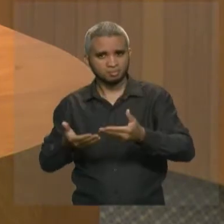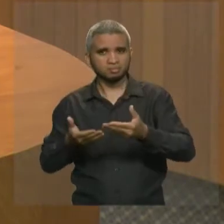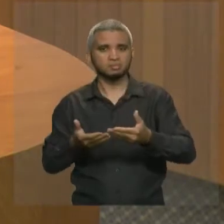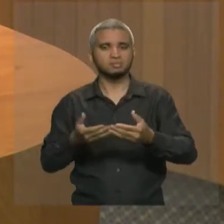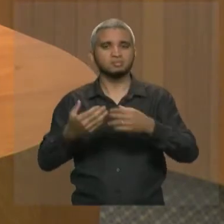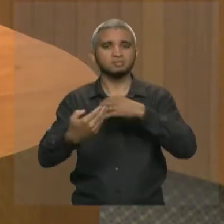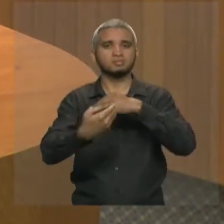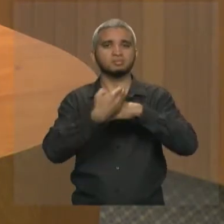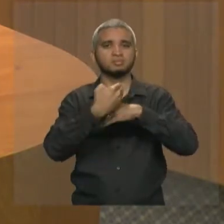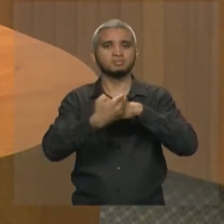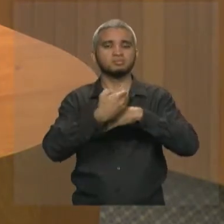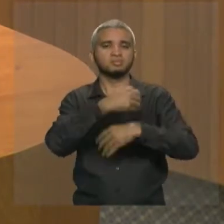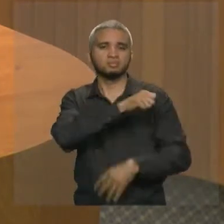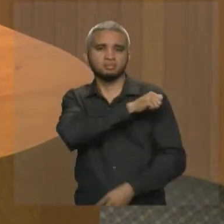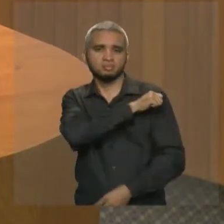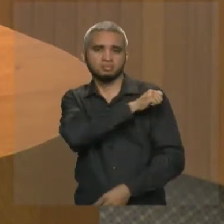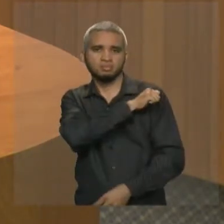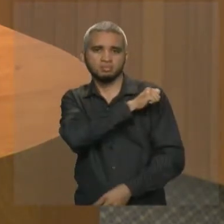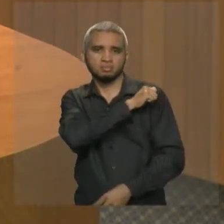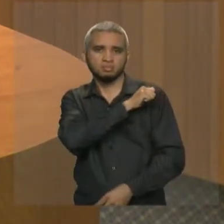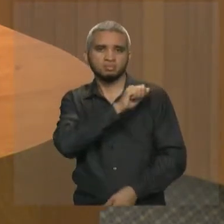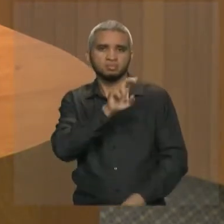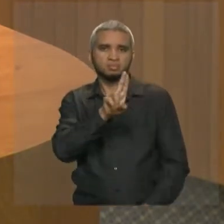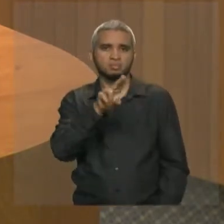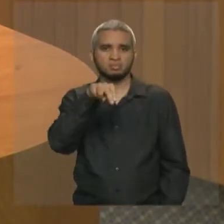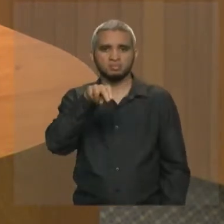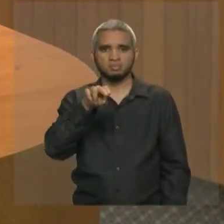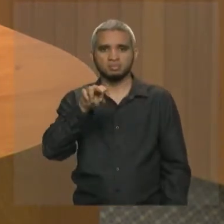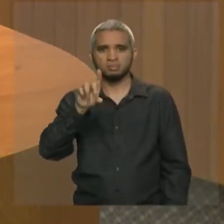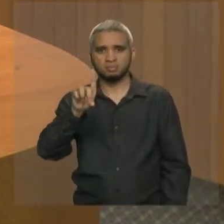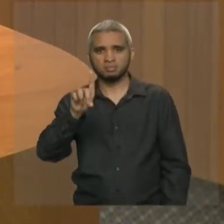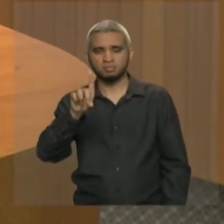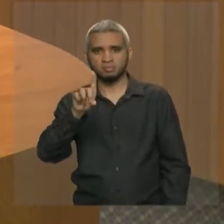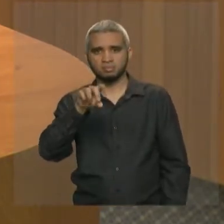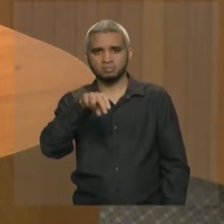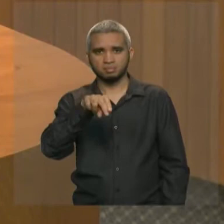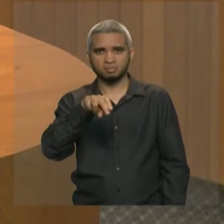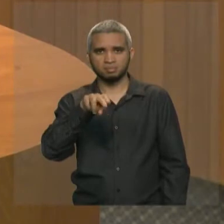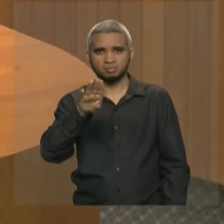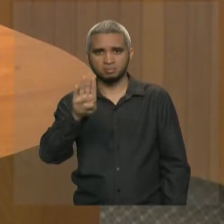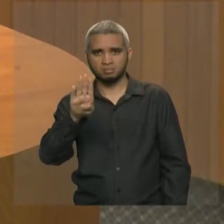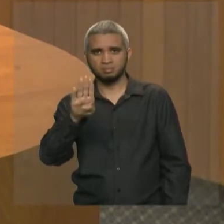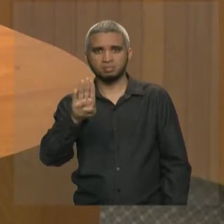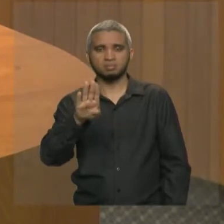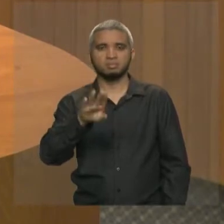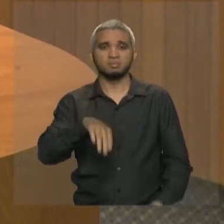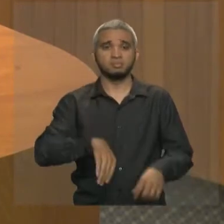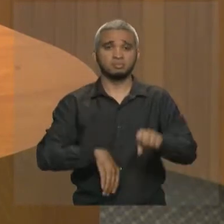dos alunos da UNB, do 8º ao 10º período de Direito,